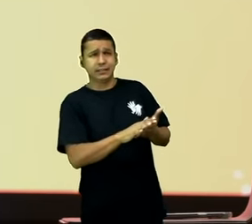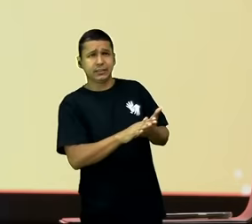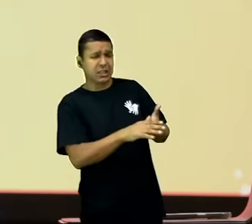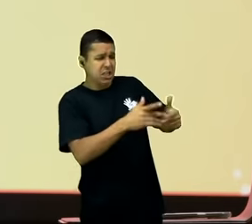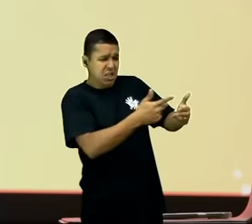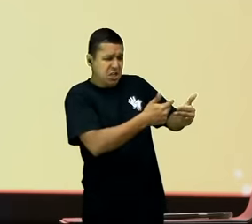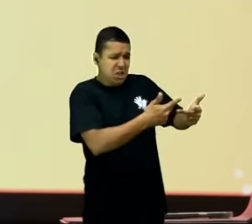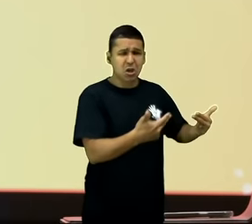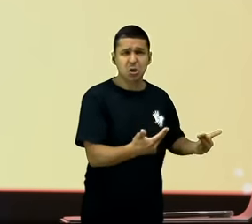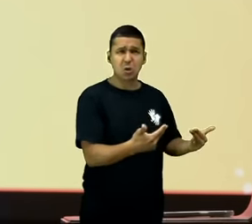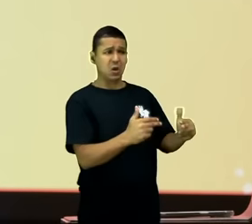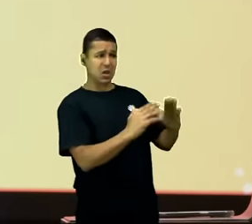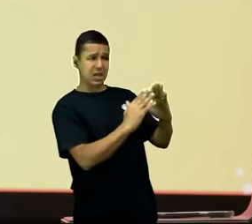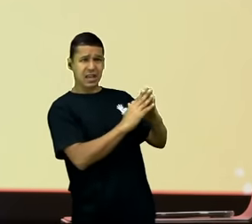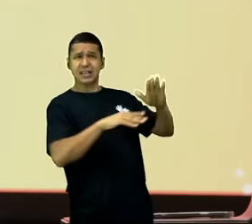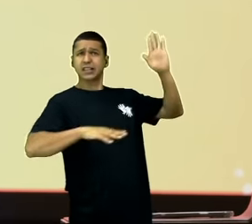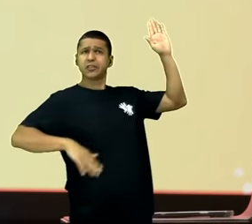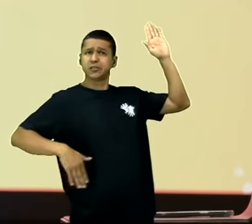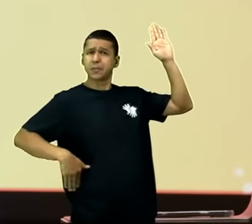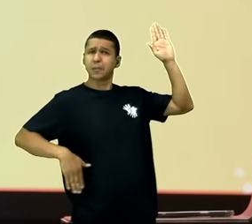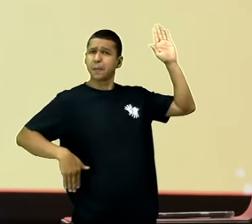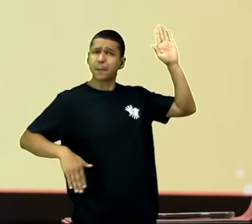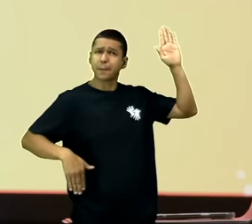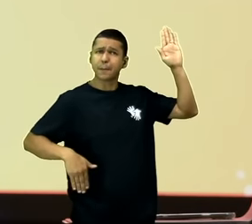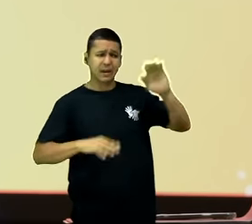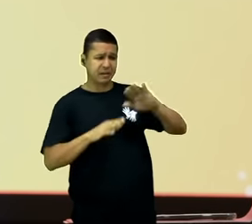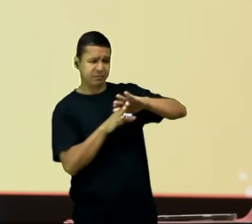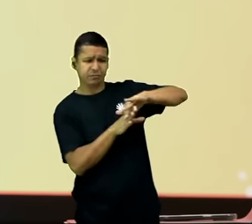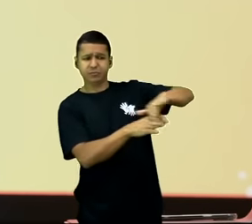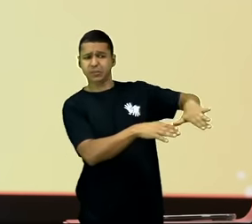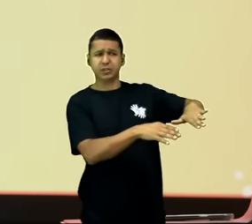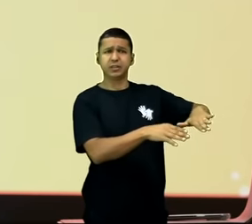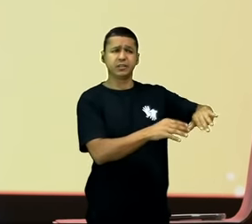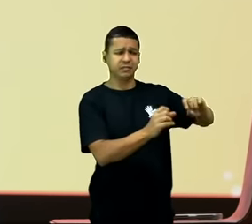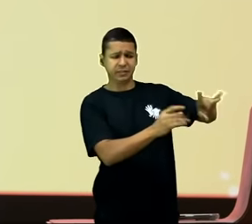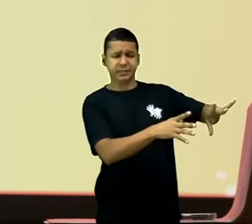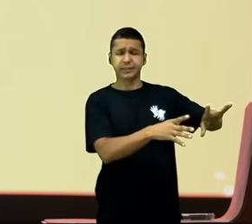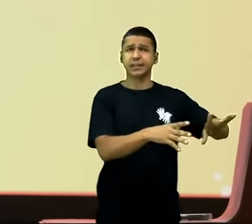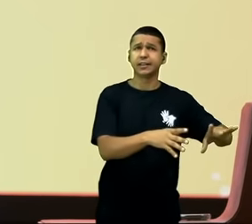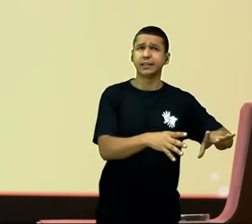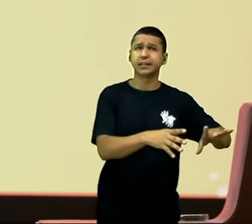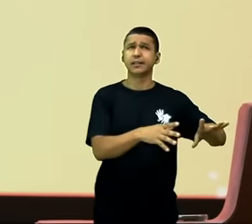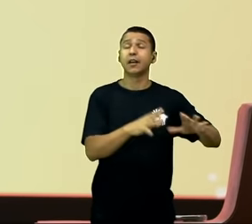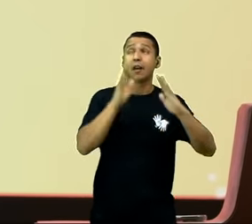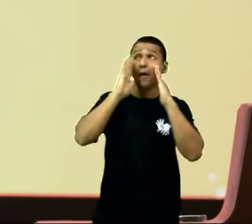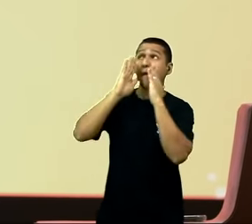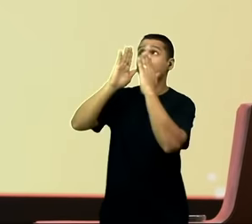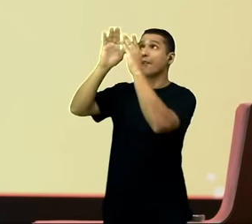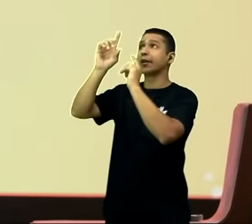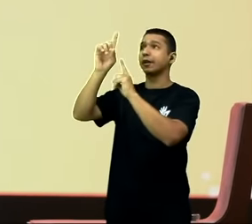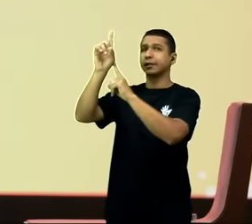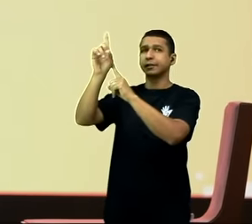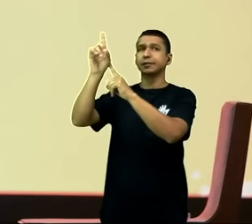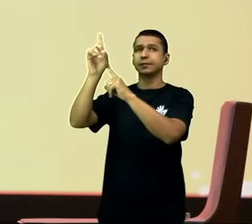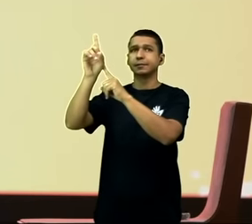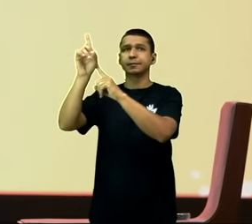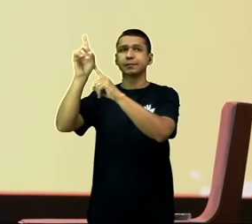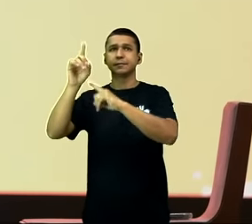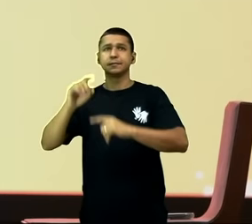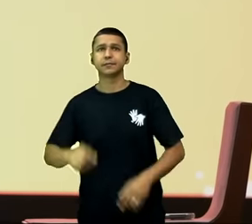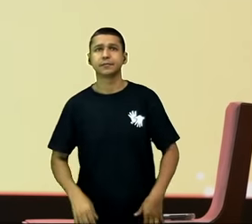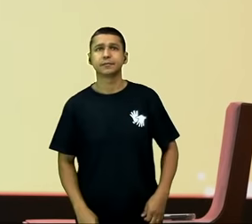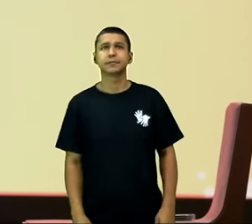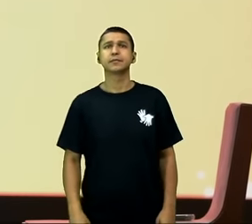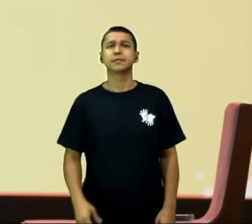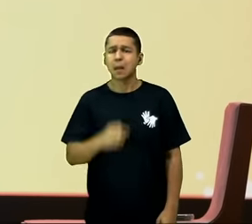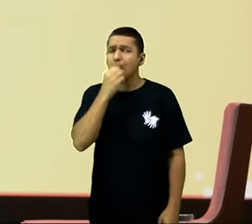Nem casa de praia. Eu vou dizer para quem tem casa de praia, pega essa visão aqui, ó. Eu já tive casa de praia. Uma delícia ter